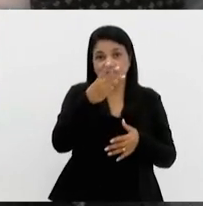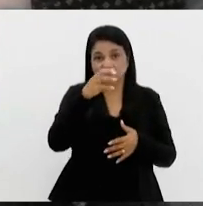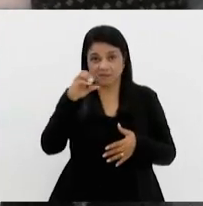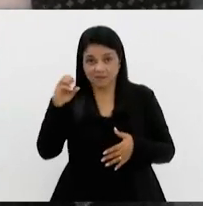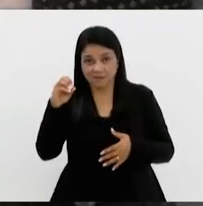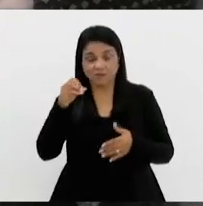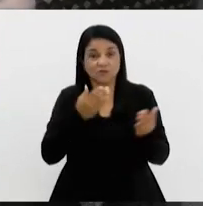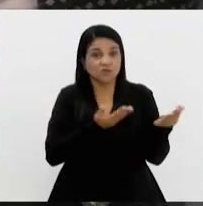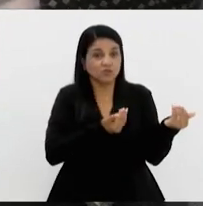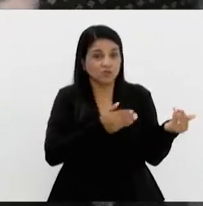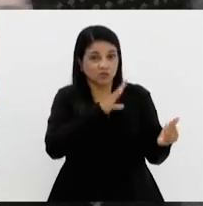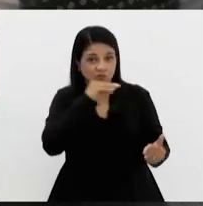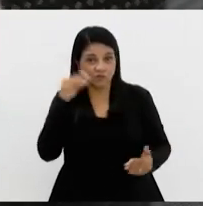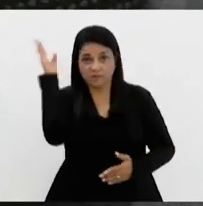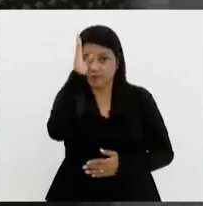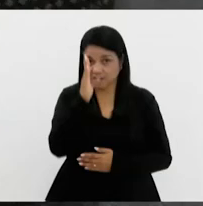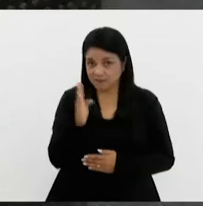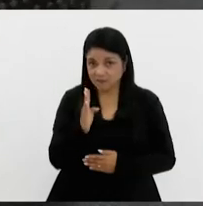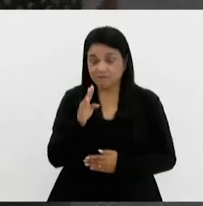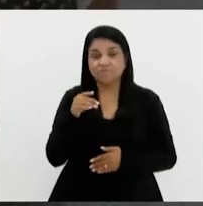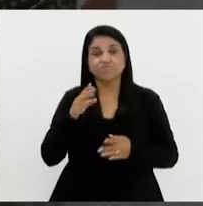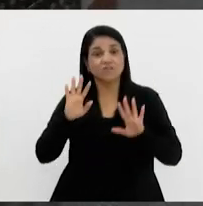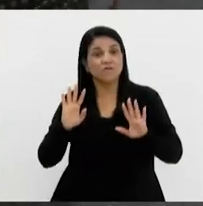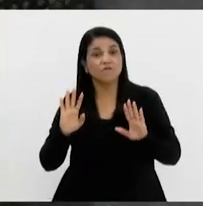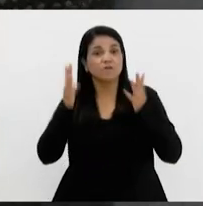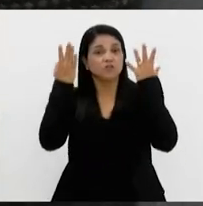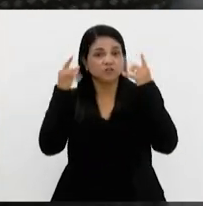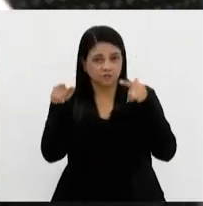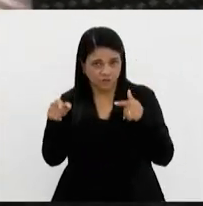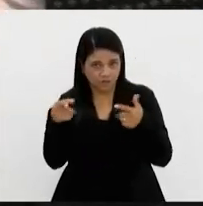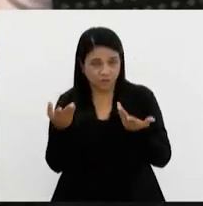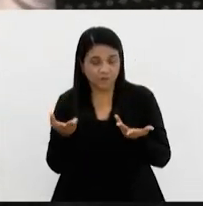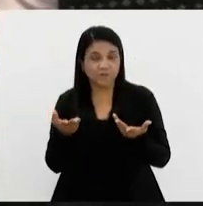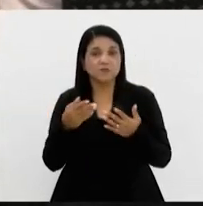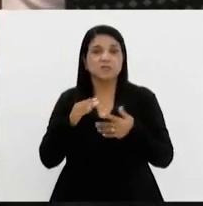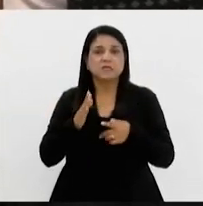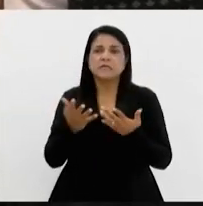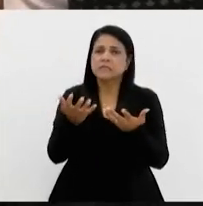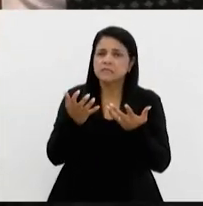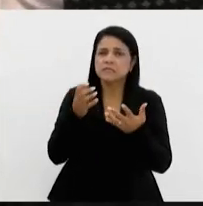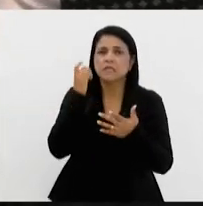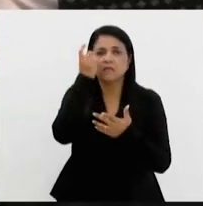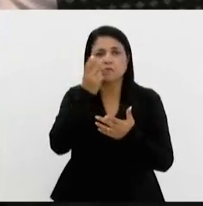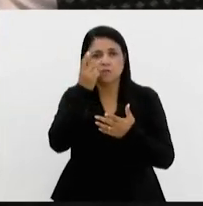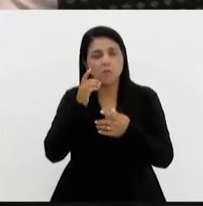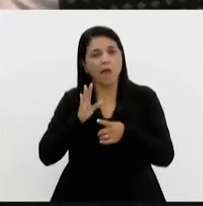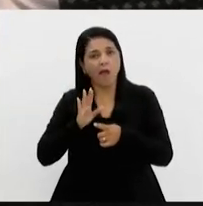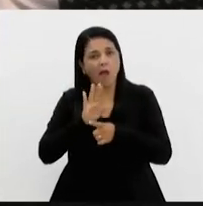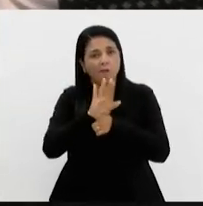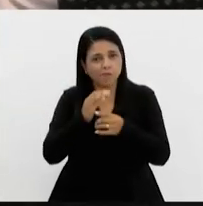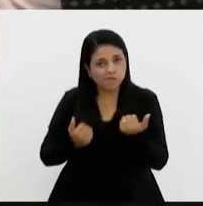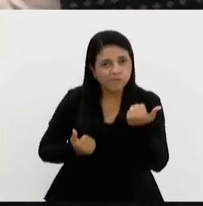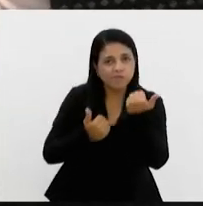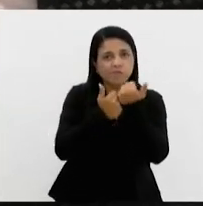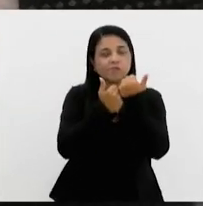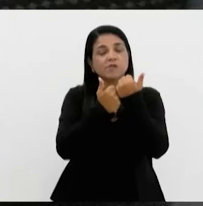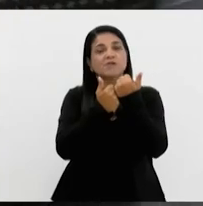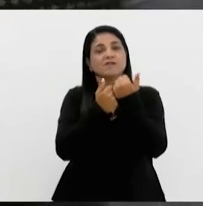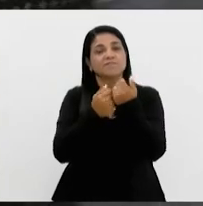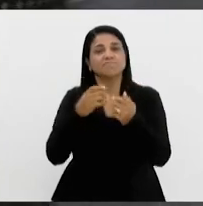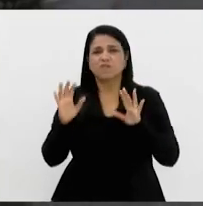brasileiros que irão para esse festival. Então, todo deputado que quiser apoiar a juventude, vamos embarcar nessa, um